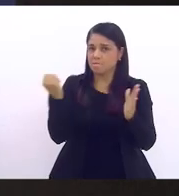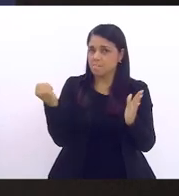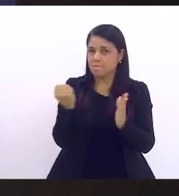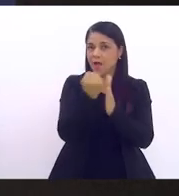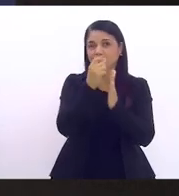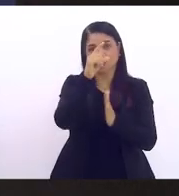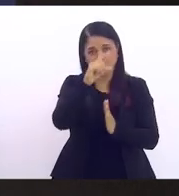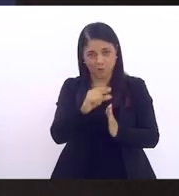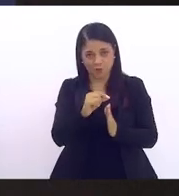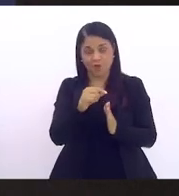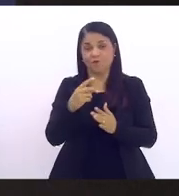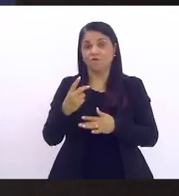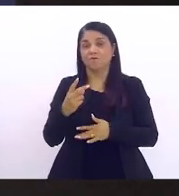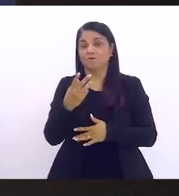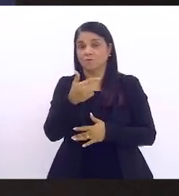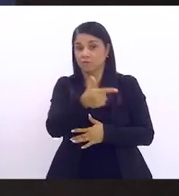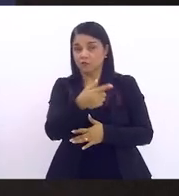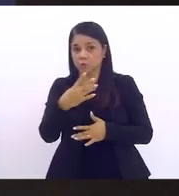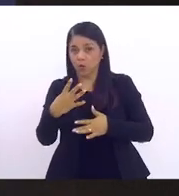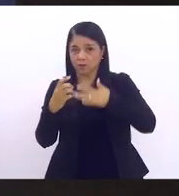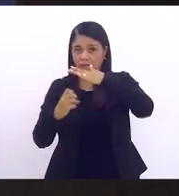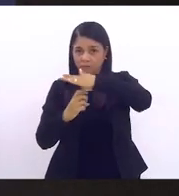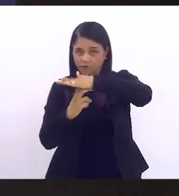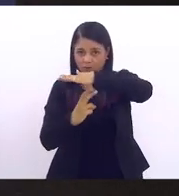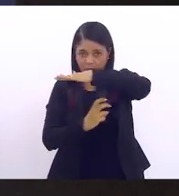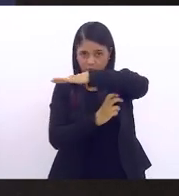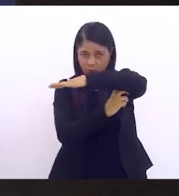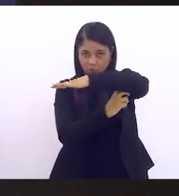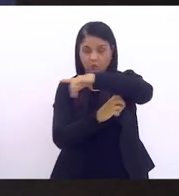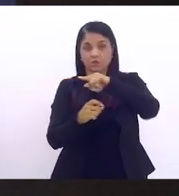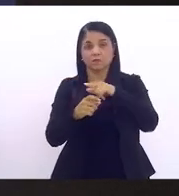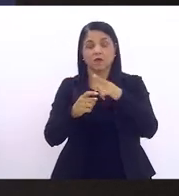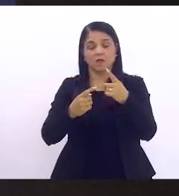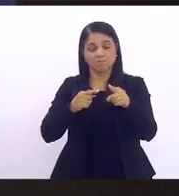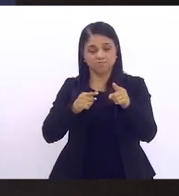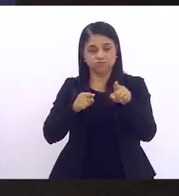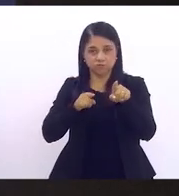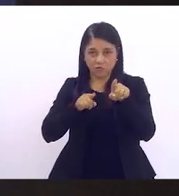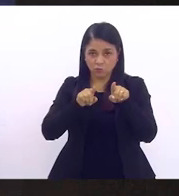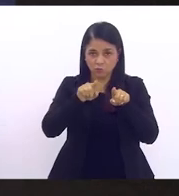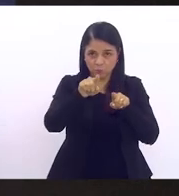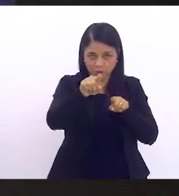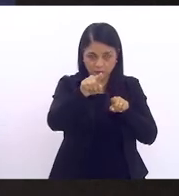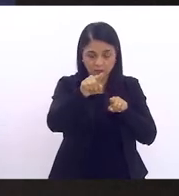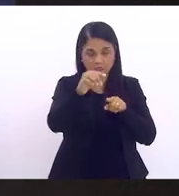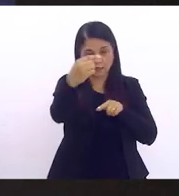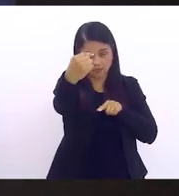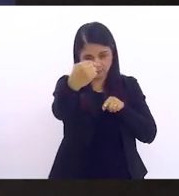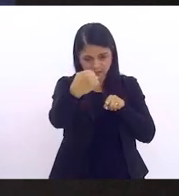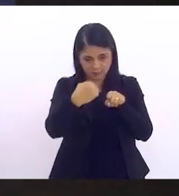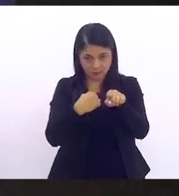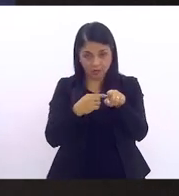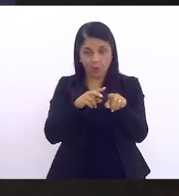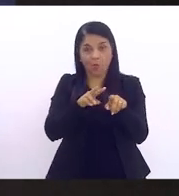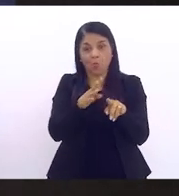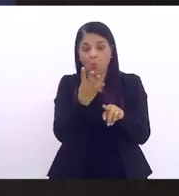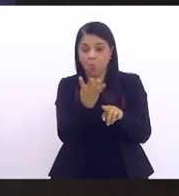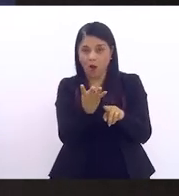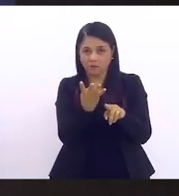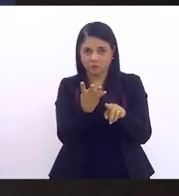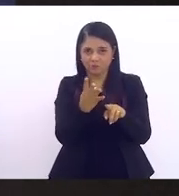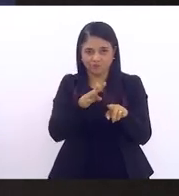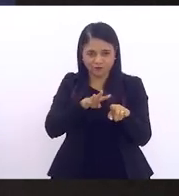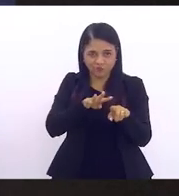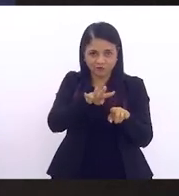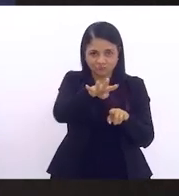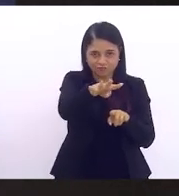tem 24 viadutos as faixas tanto na descida e na subida serão quatro faixas nos dois sentidos nós vamos construir uma